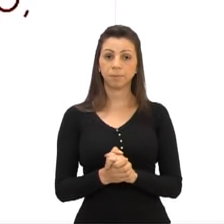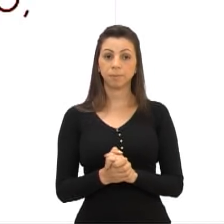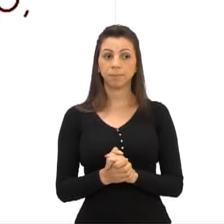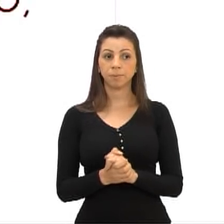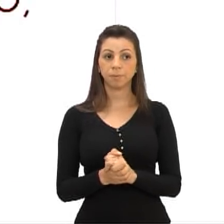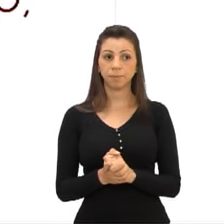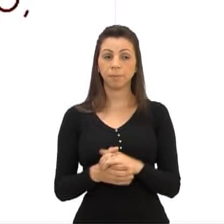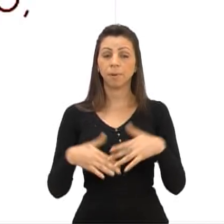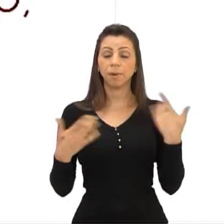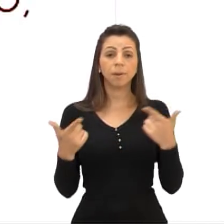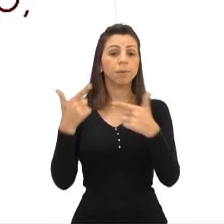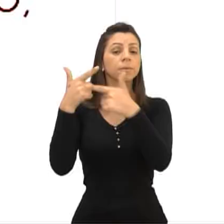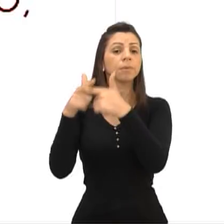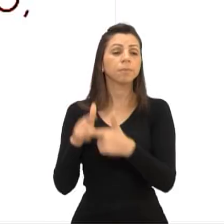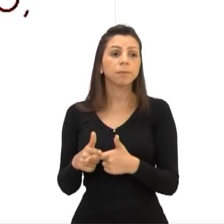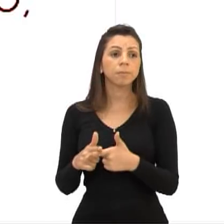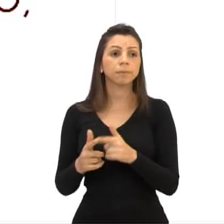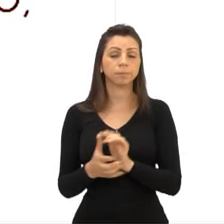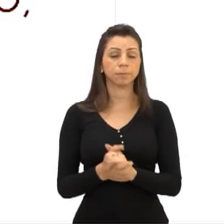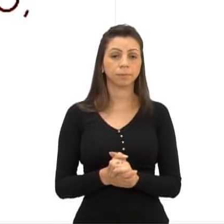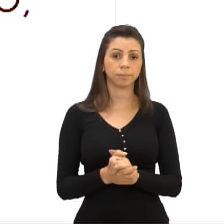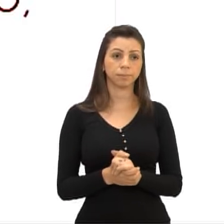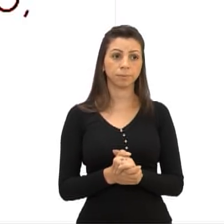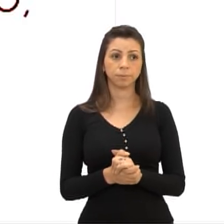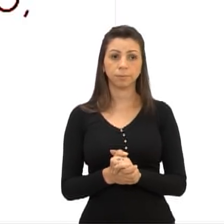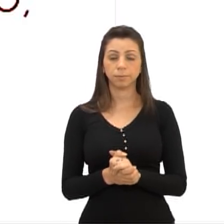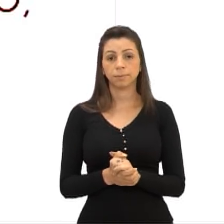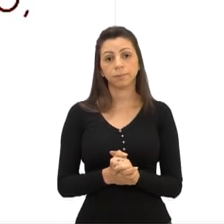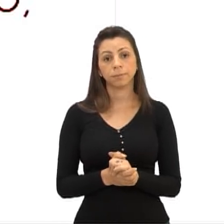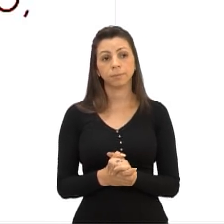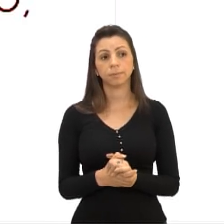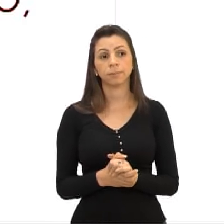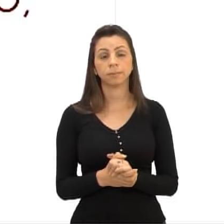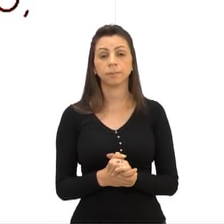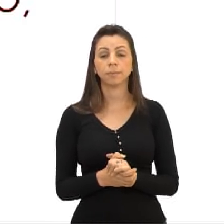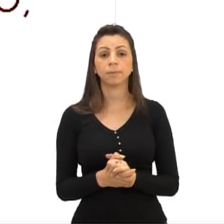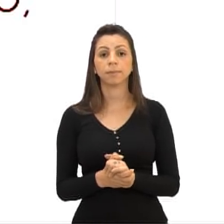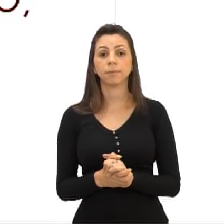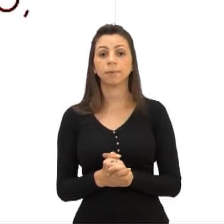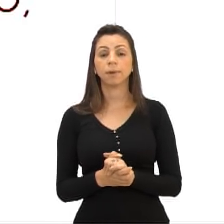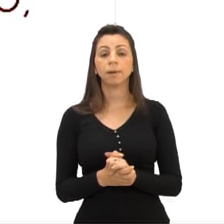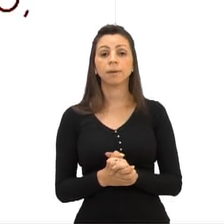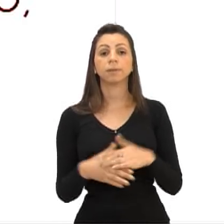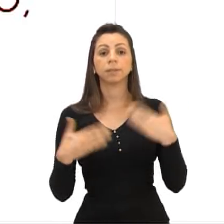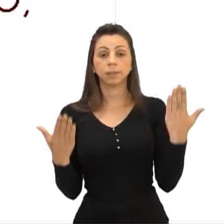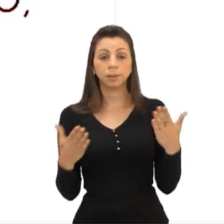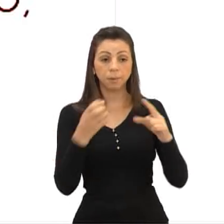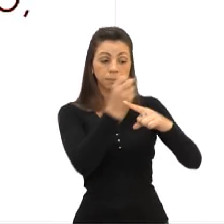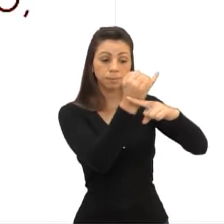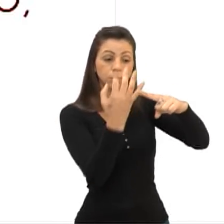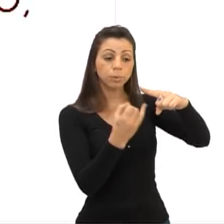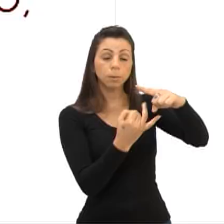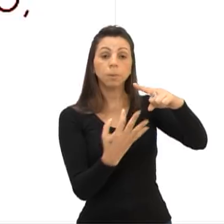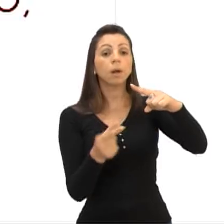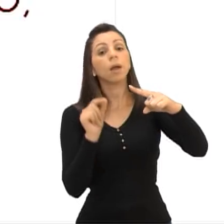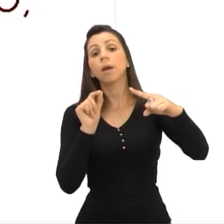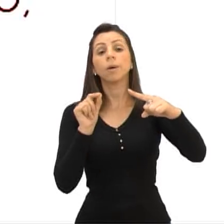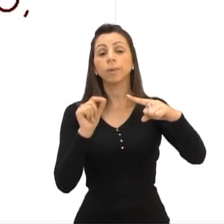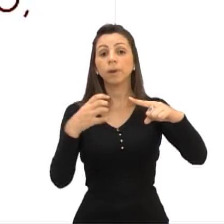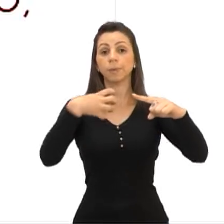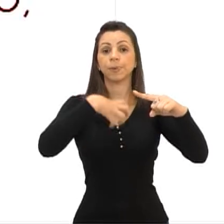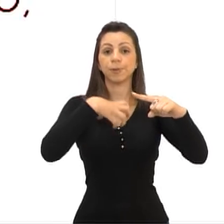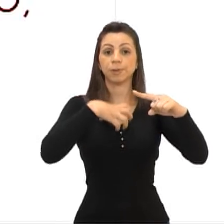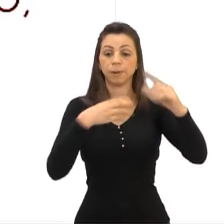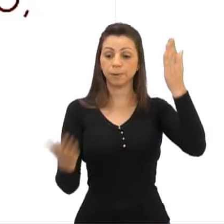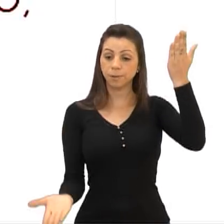Simplificando, a razão de uma forma é uma forma de comparar duas coisas ou duas medidas, ou quando você tem